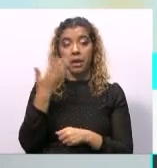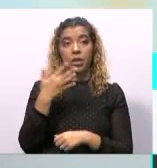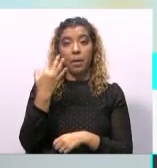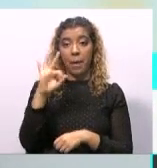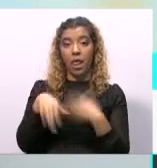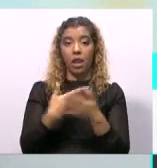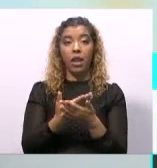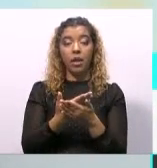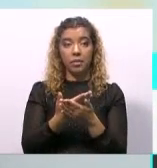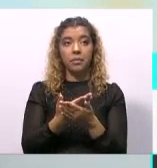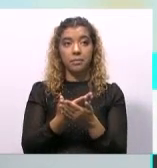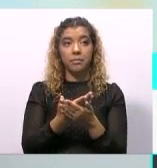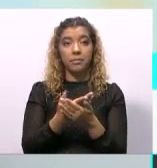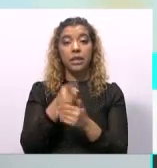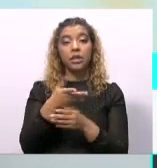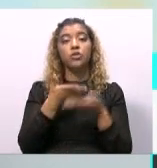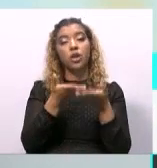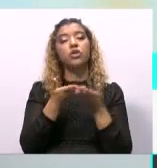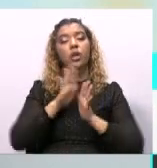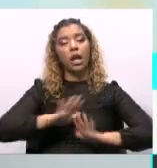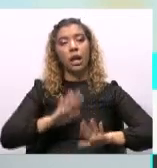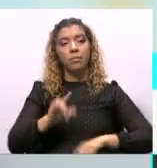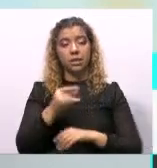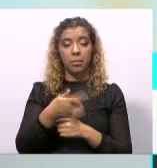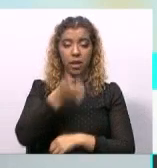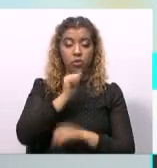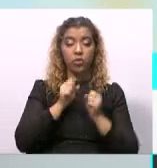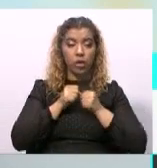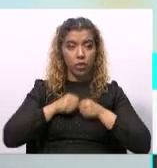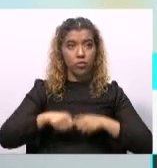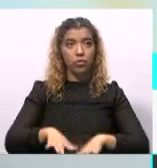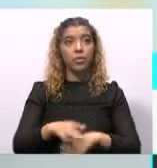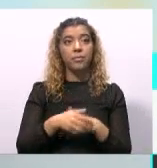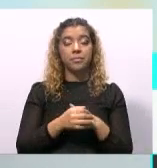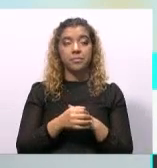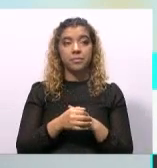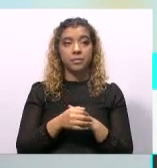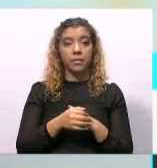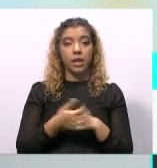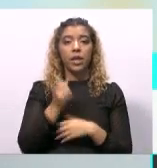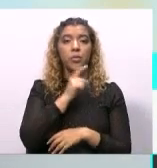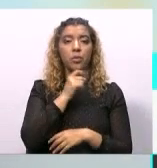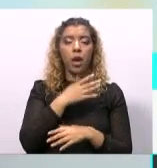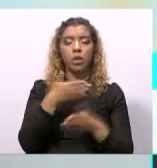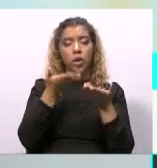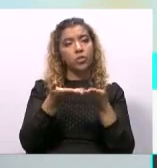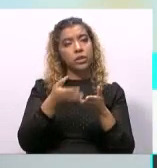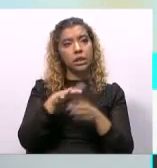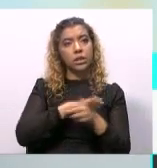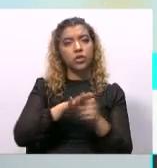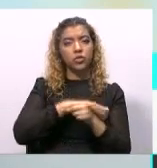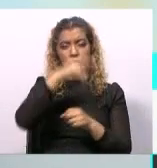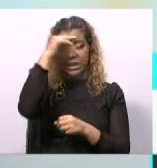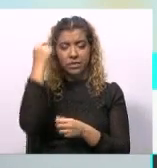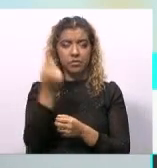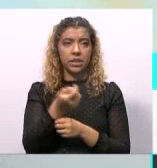nos vai ajudar a relaxar e a drenar todas as questões mais traumáticas da situação, do dia que possamos ter vivido. Então,